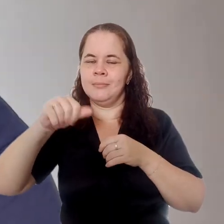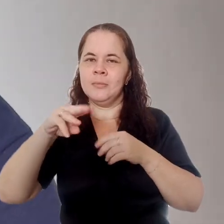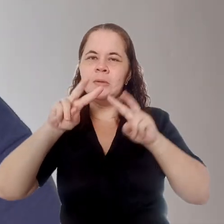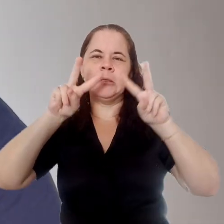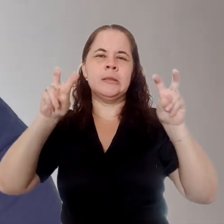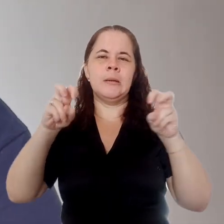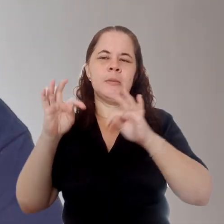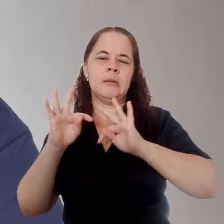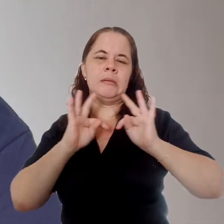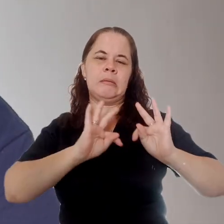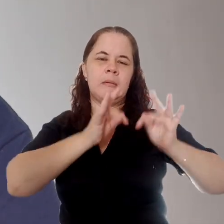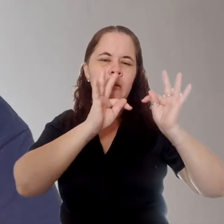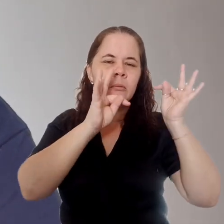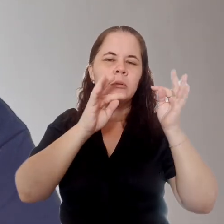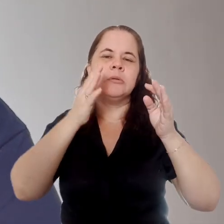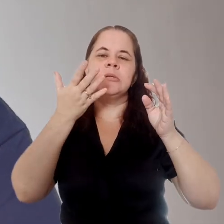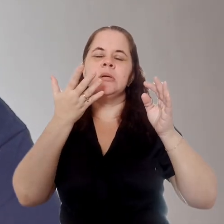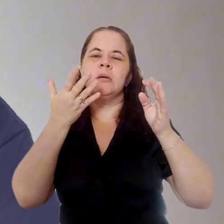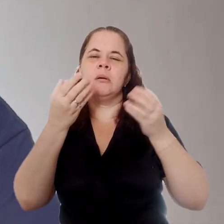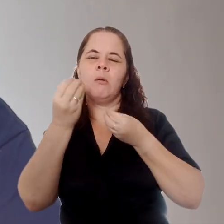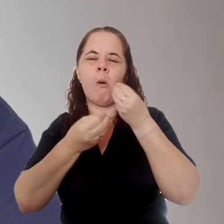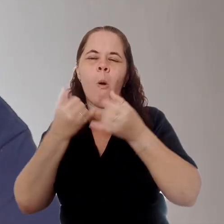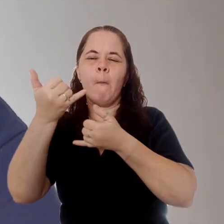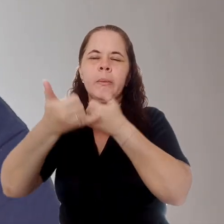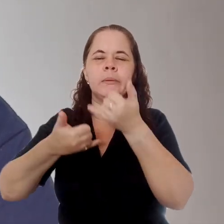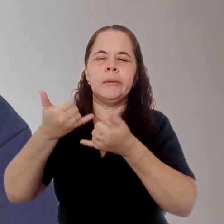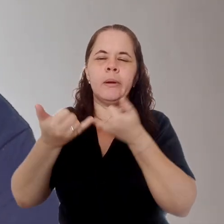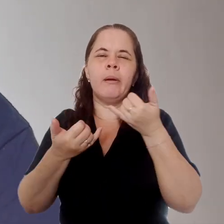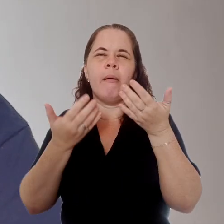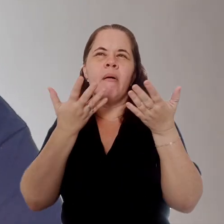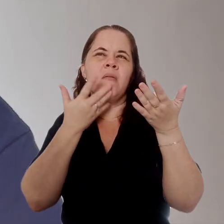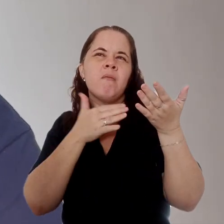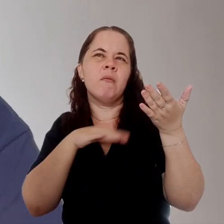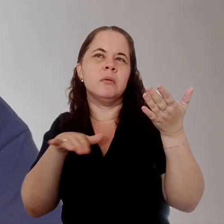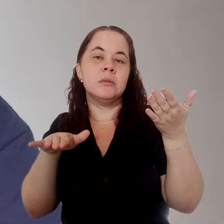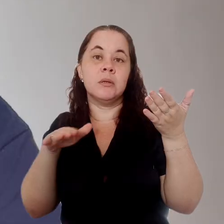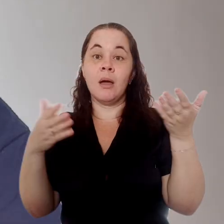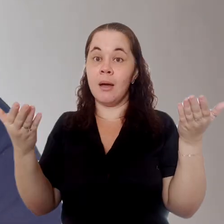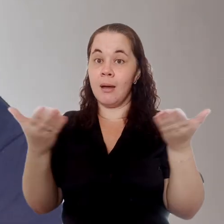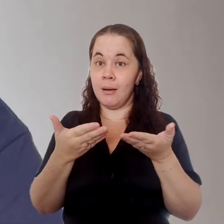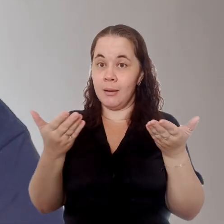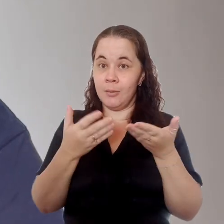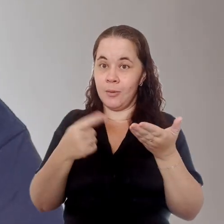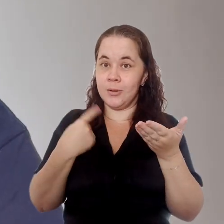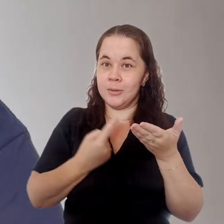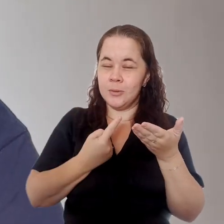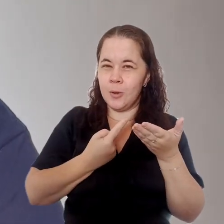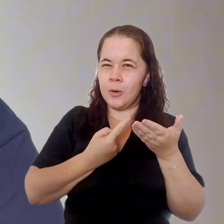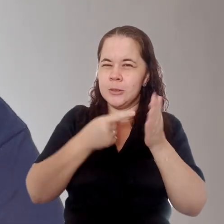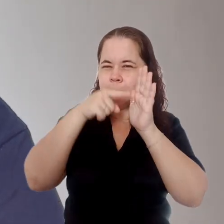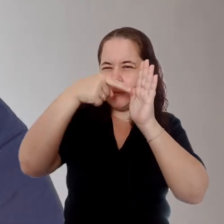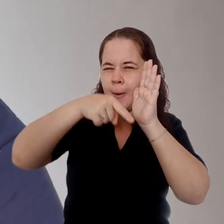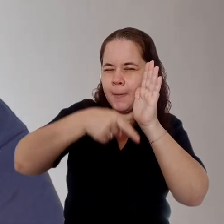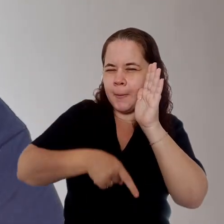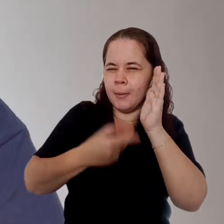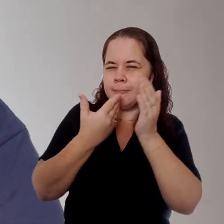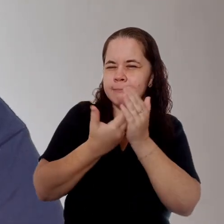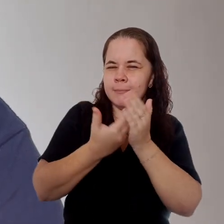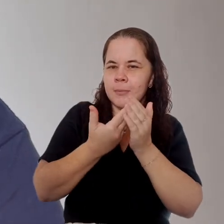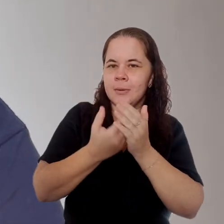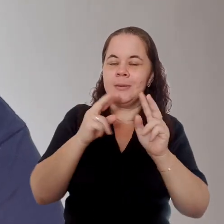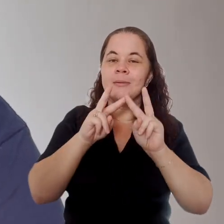e a tecnologia, né, e suas novas formas de brincar. A aula de agora é exatamente sobre isso, brinquedos